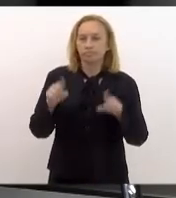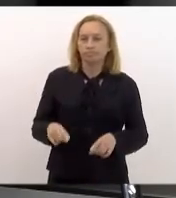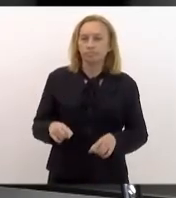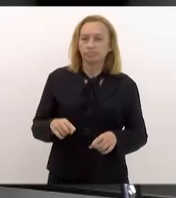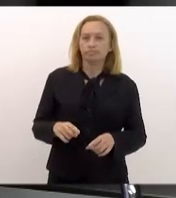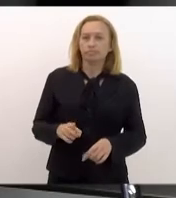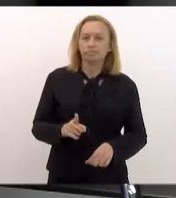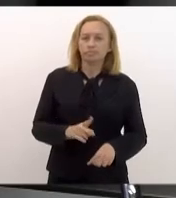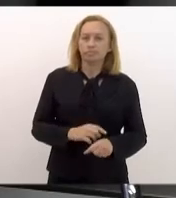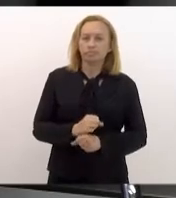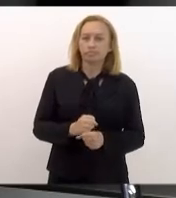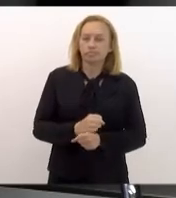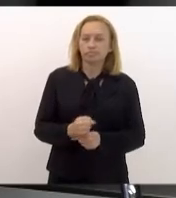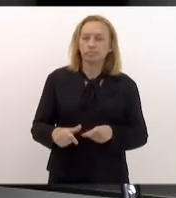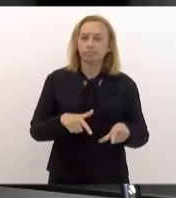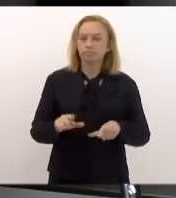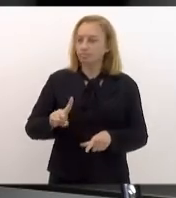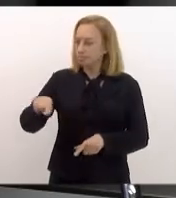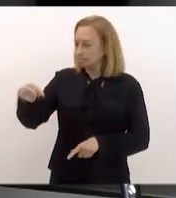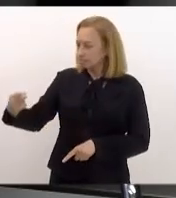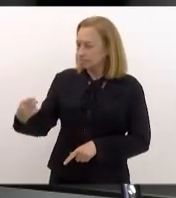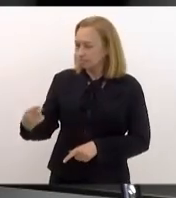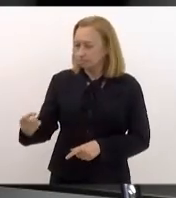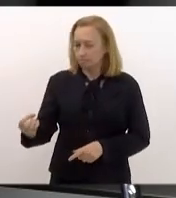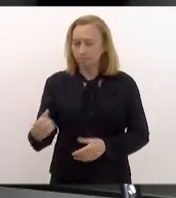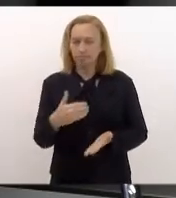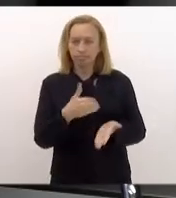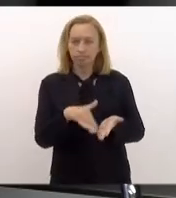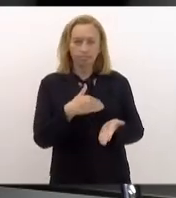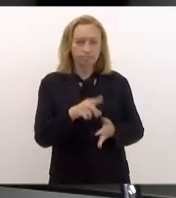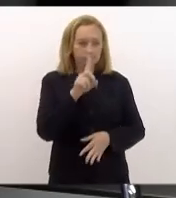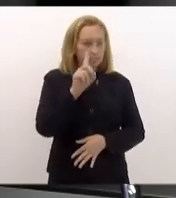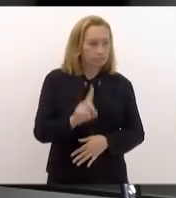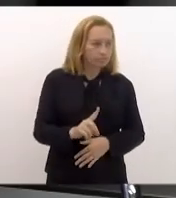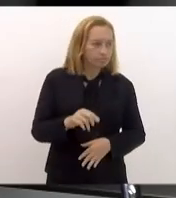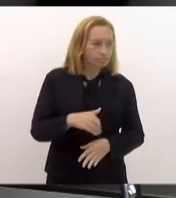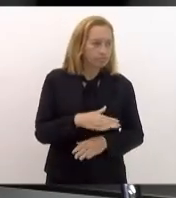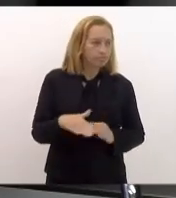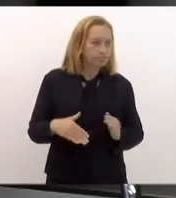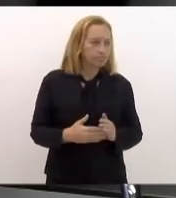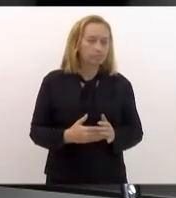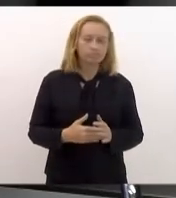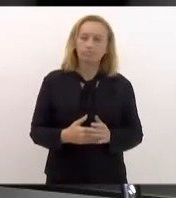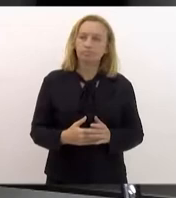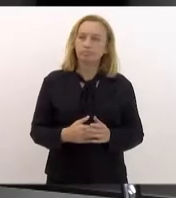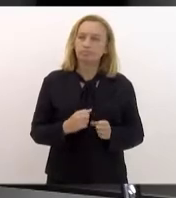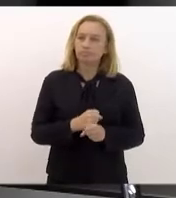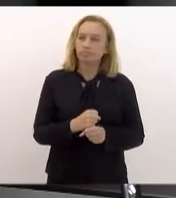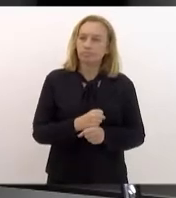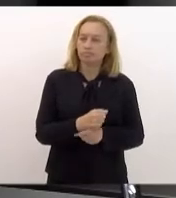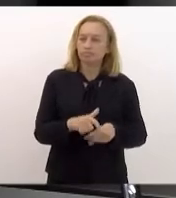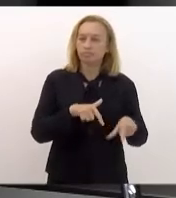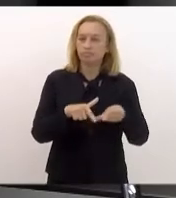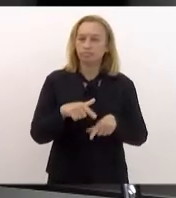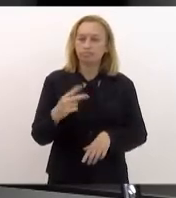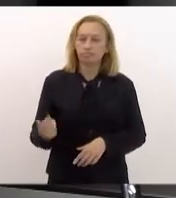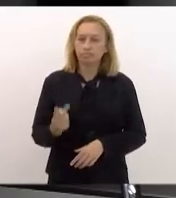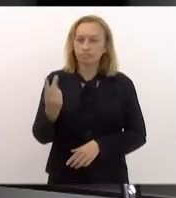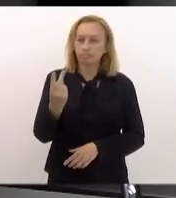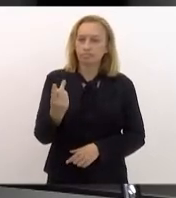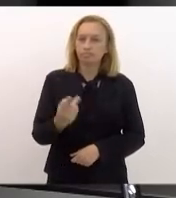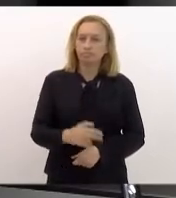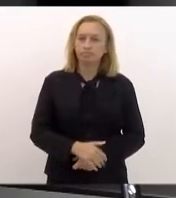eu, todos os outros secretários e todos os diretores adjuntos são todos funcionários de carreira, são funcionários valiosíssimos que a